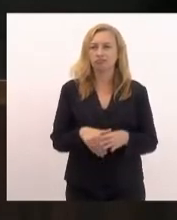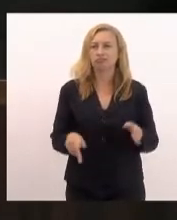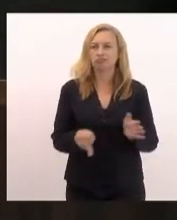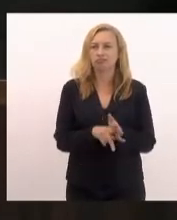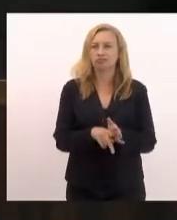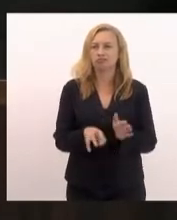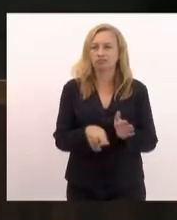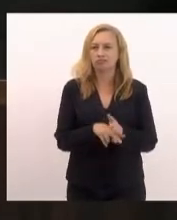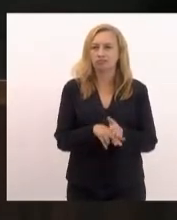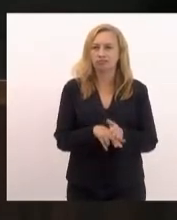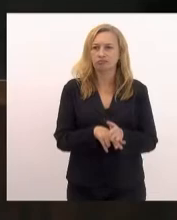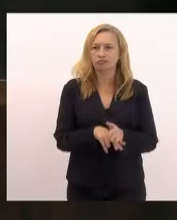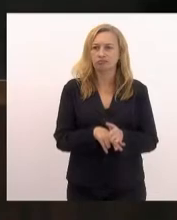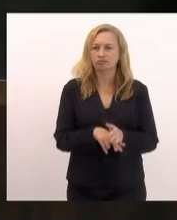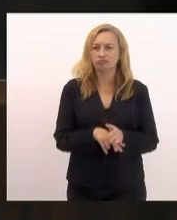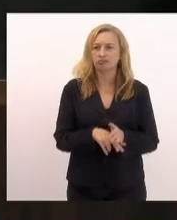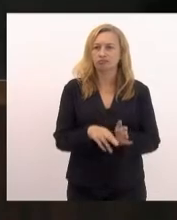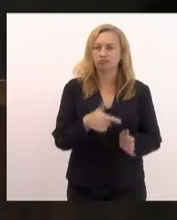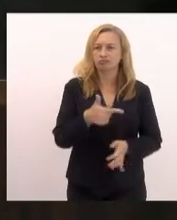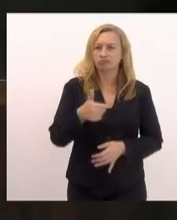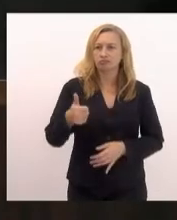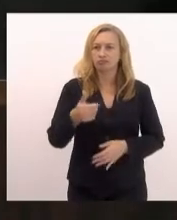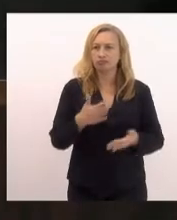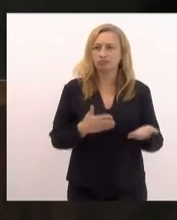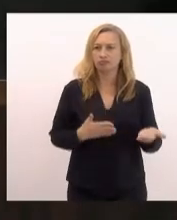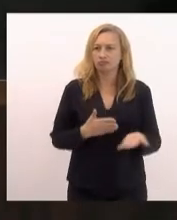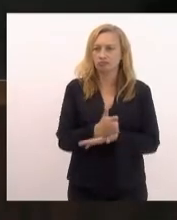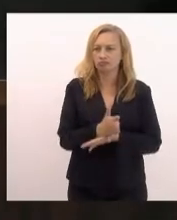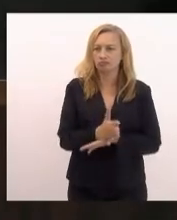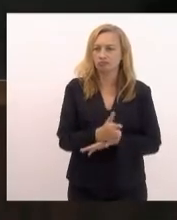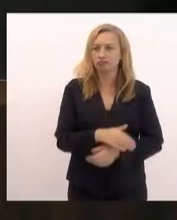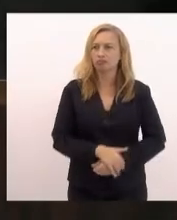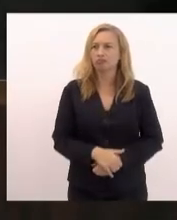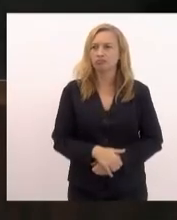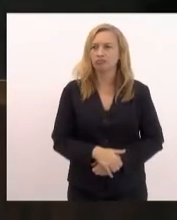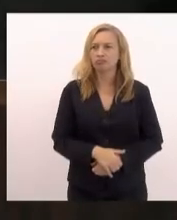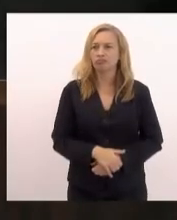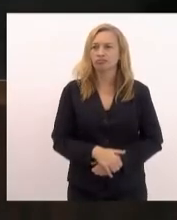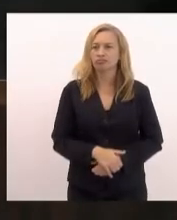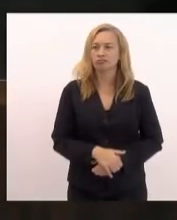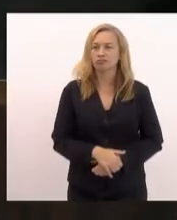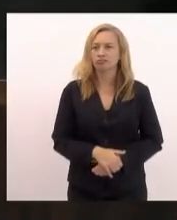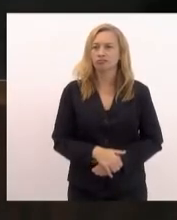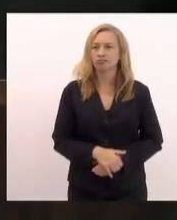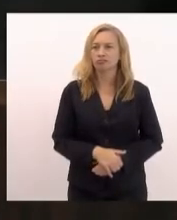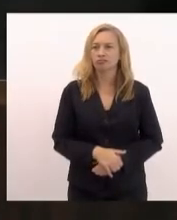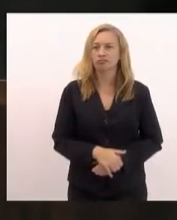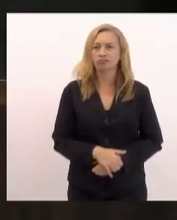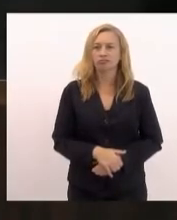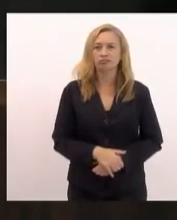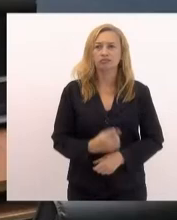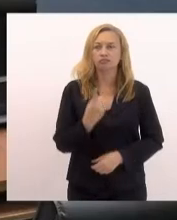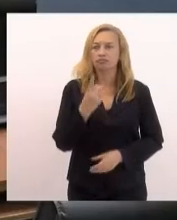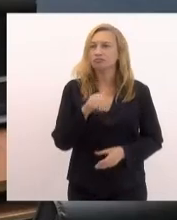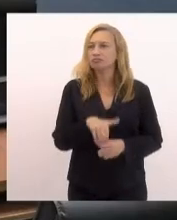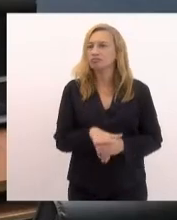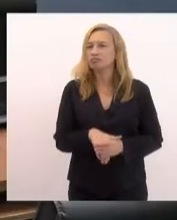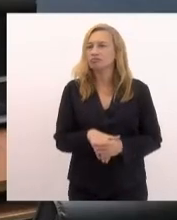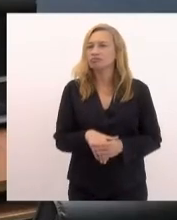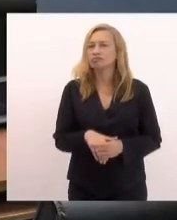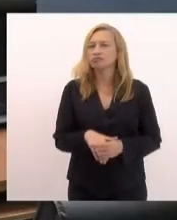de resolução 863 de 21. Os senhores que aprovam nesse como estão, aprovado. Vai à promulgação com voto. Presidente, deputada